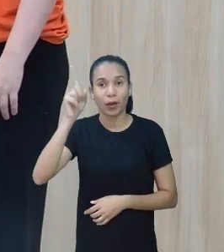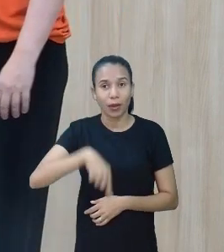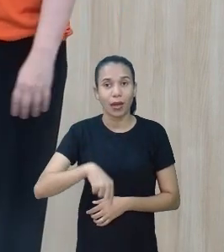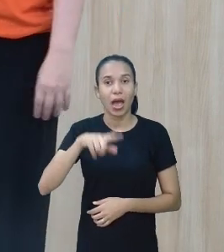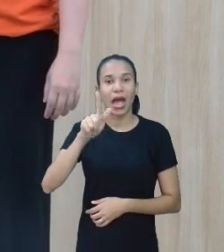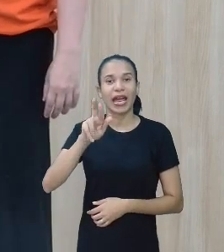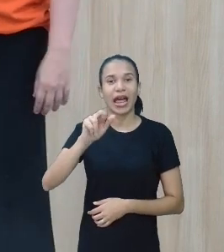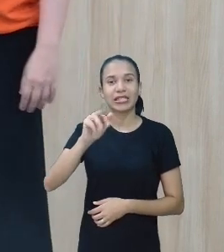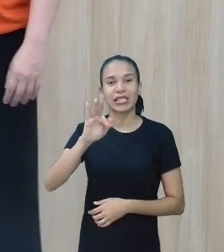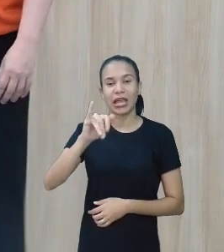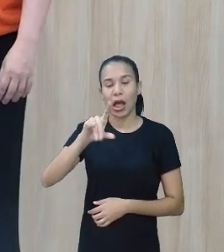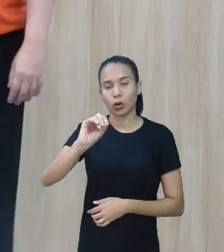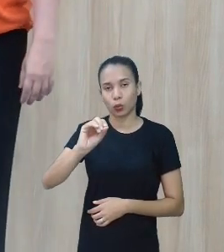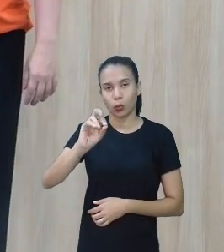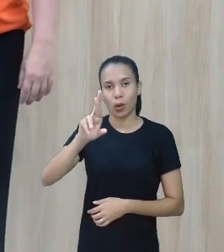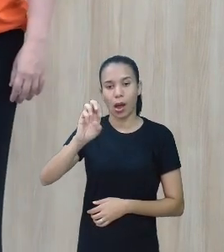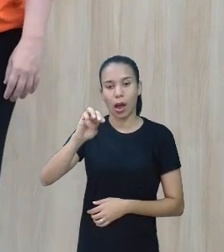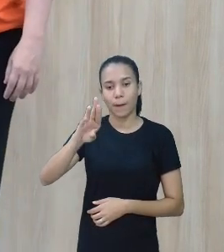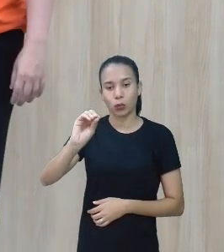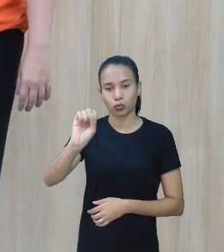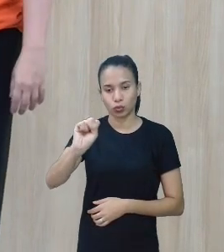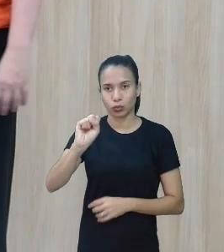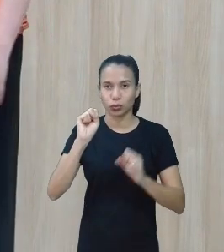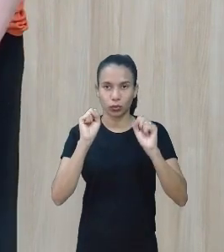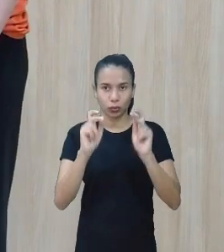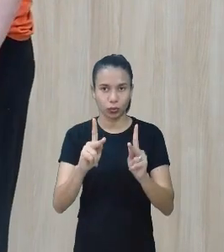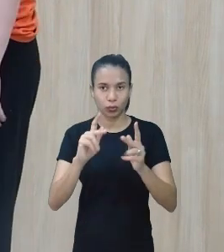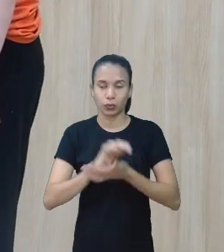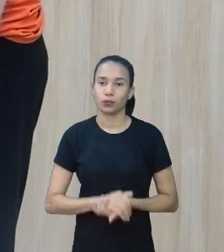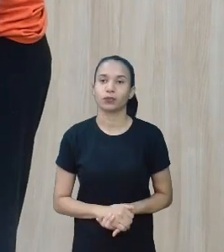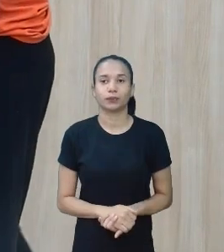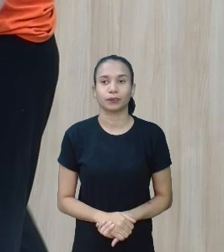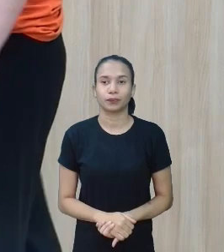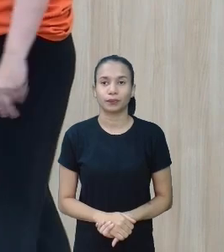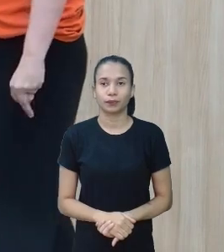refere a Graciliano Ramos, ok?